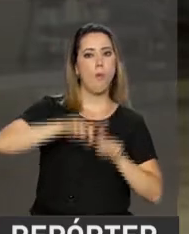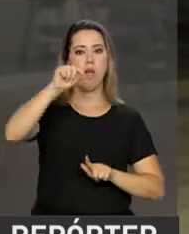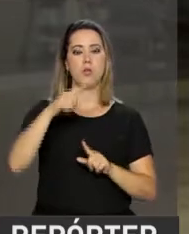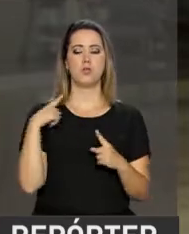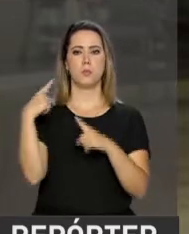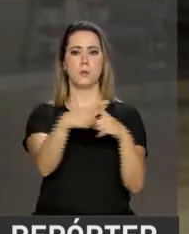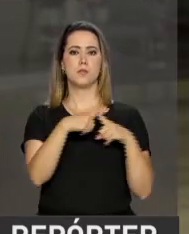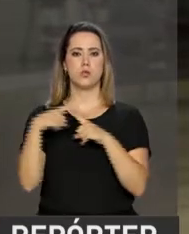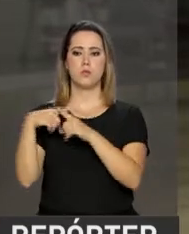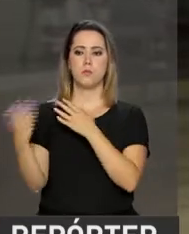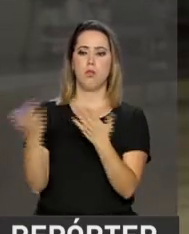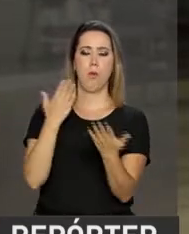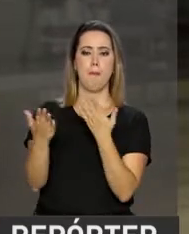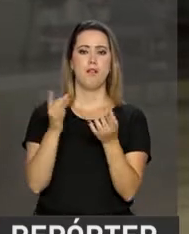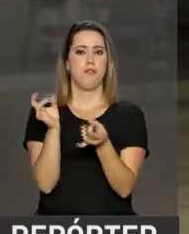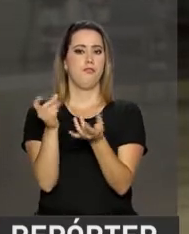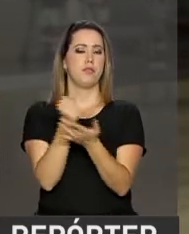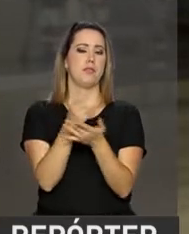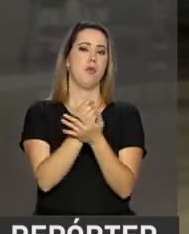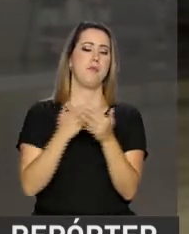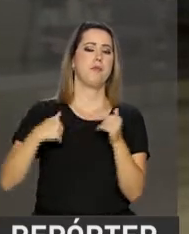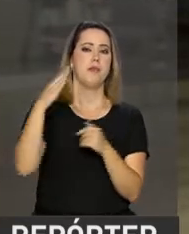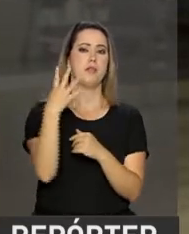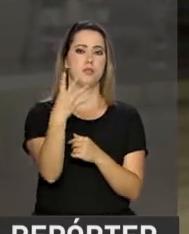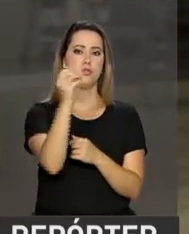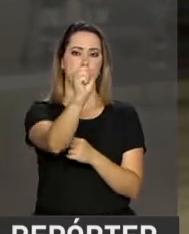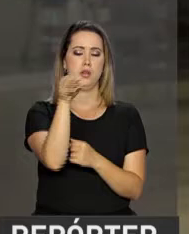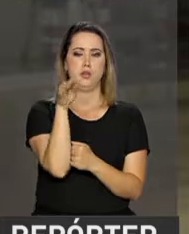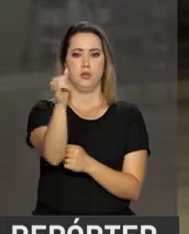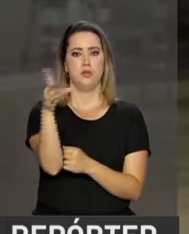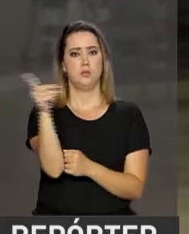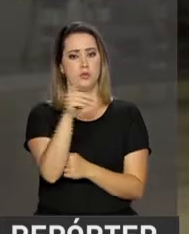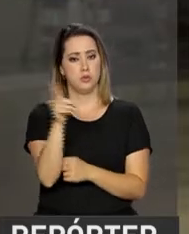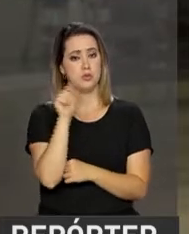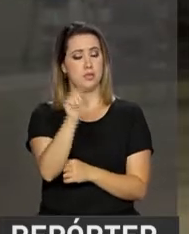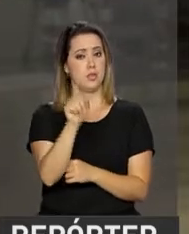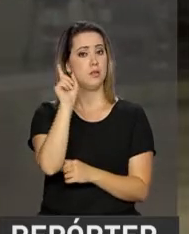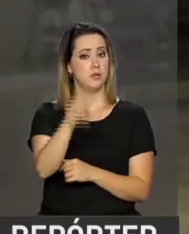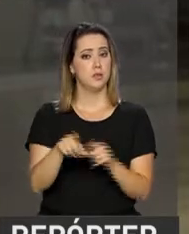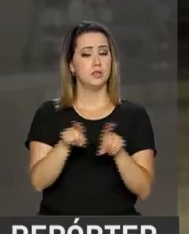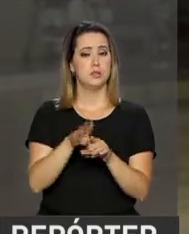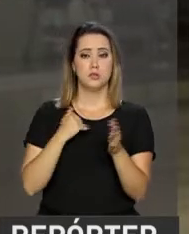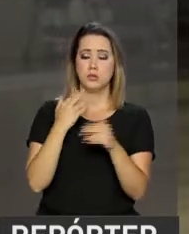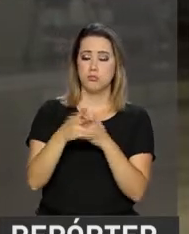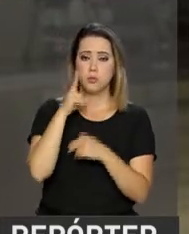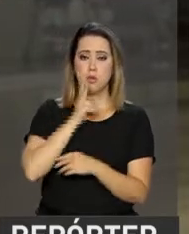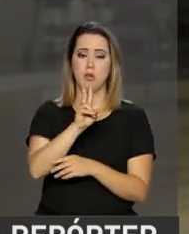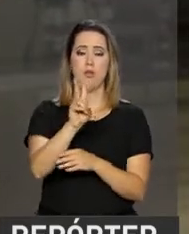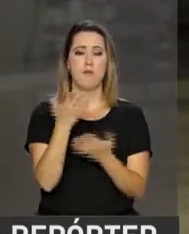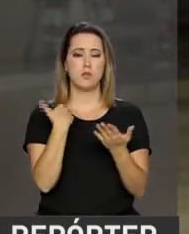na balança comercial que foi de quase 48 bilhões de dólares isso considerando desde